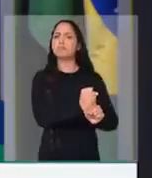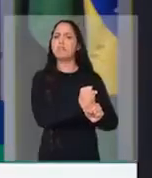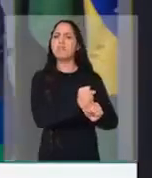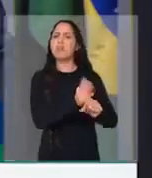cabeça dos seus com